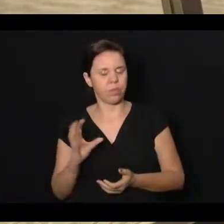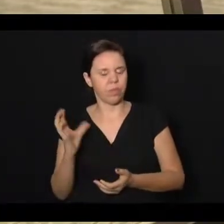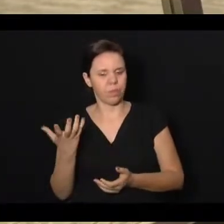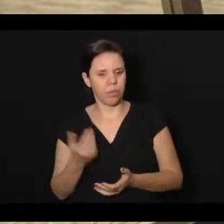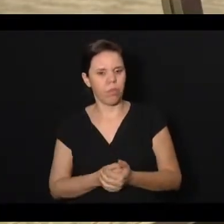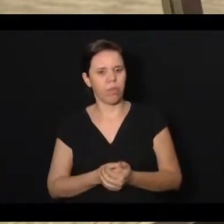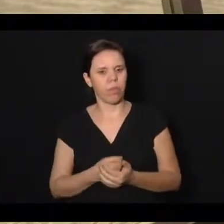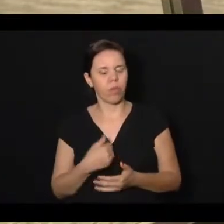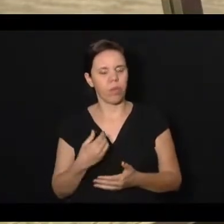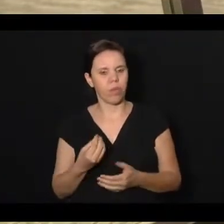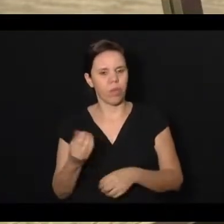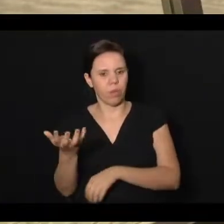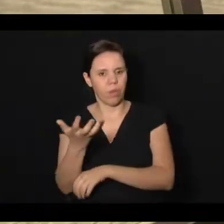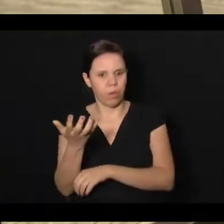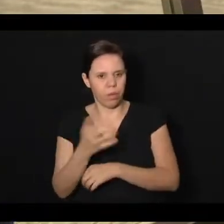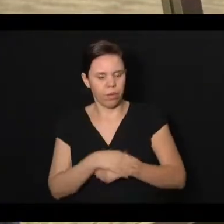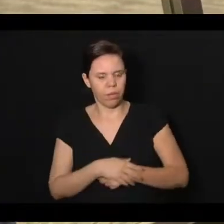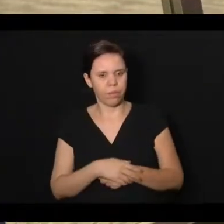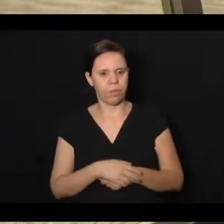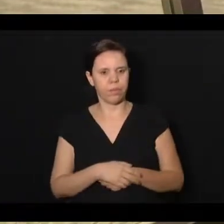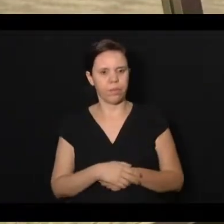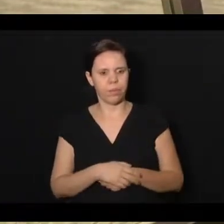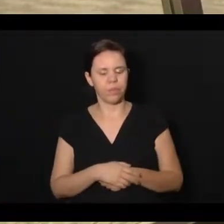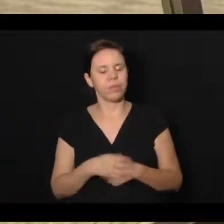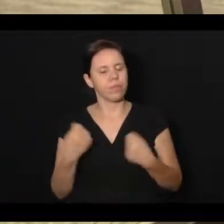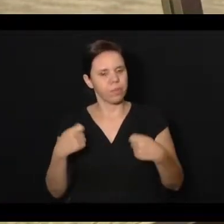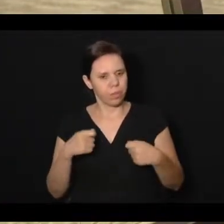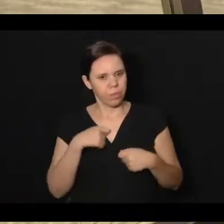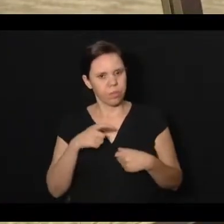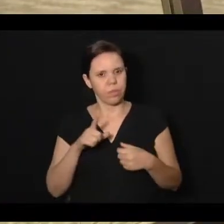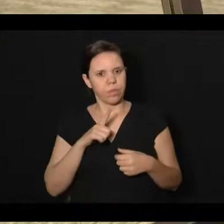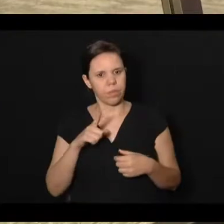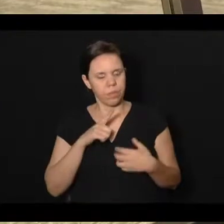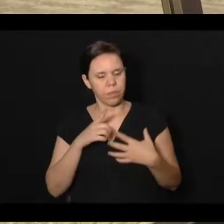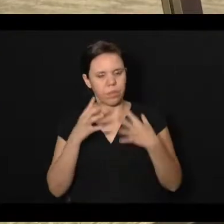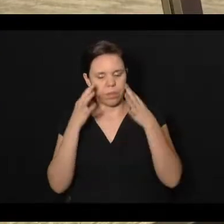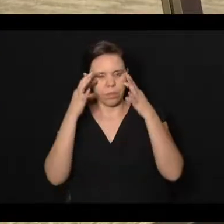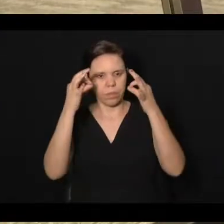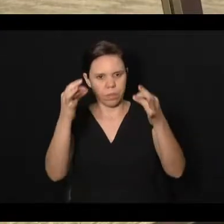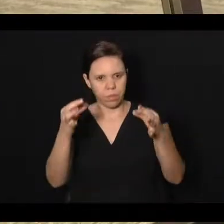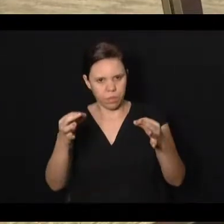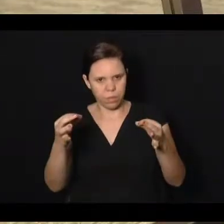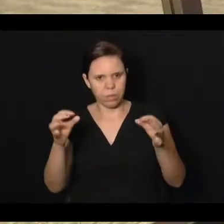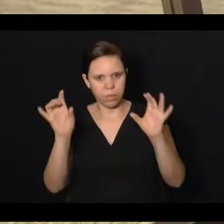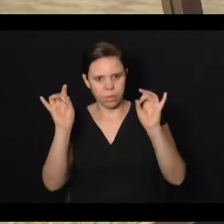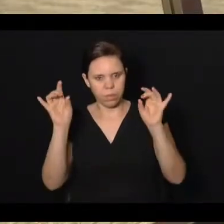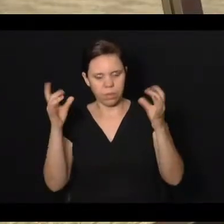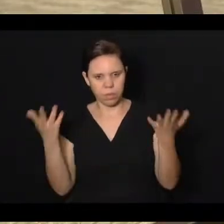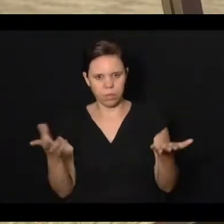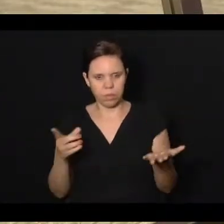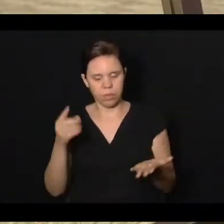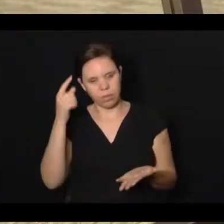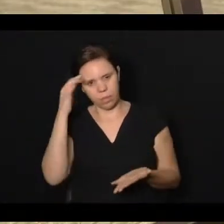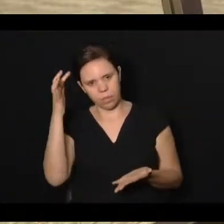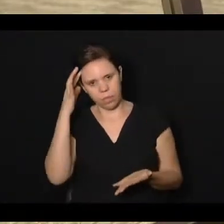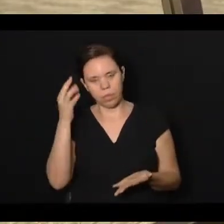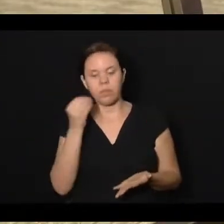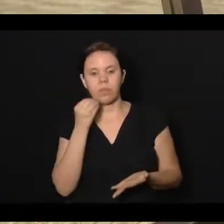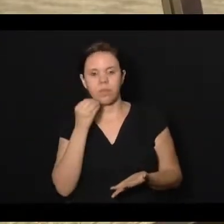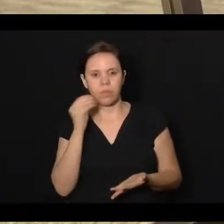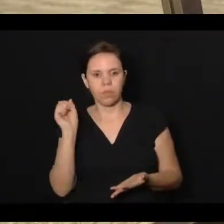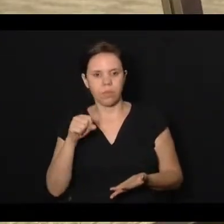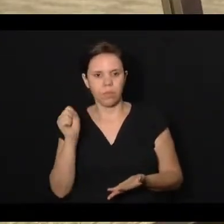com bom humor 2 é preciso olhar de uma forma diferente com mais atenção para essas pessoas pensando em oportunidades sim